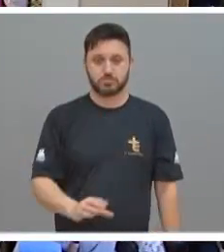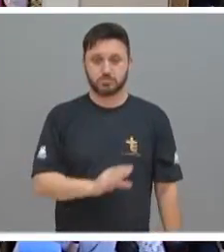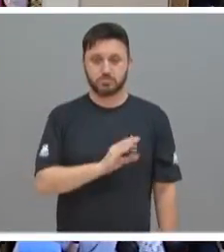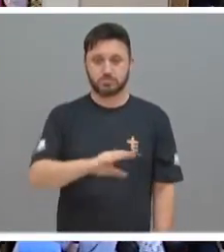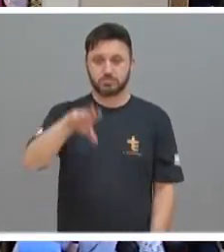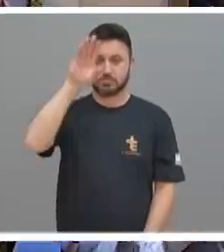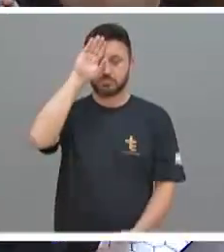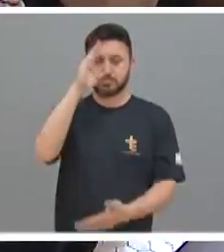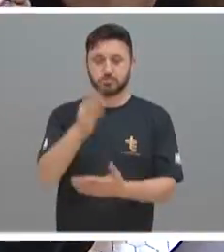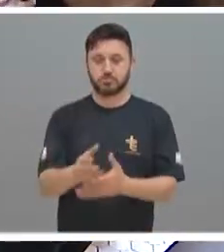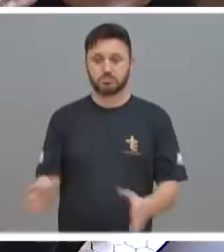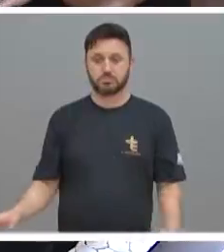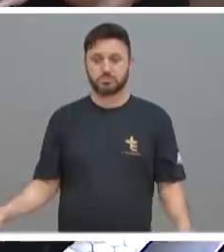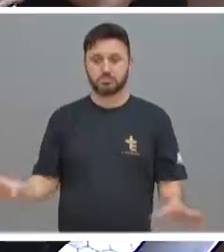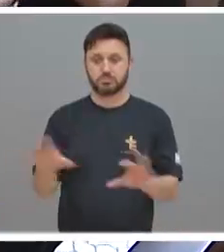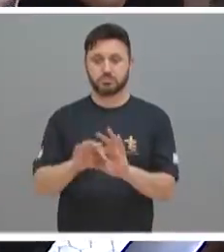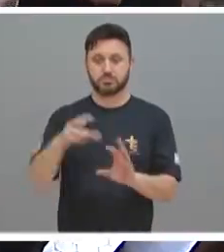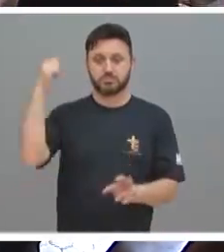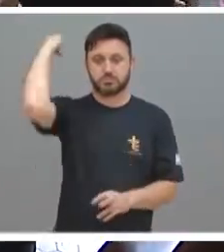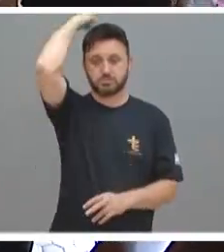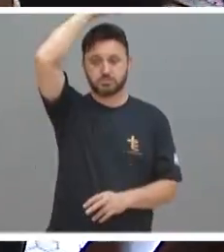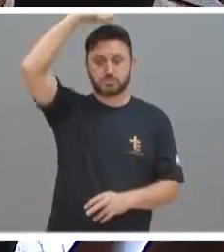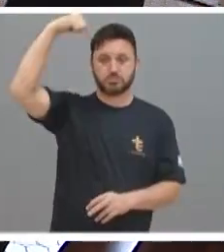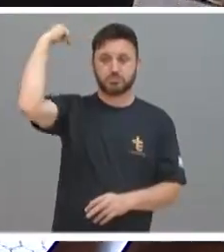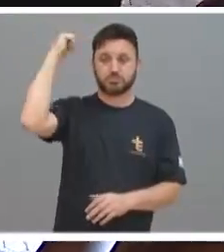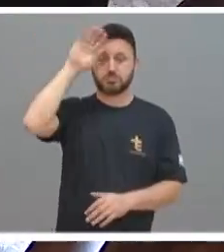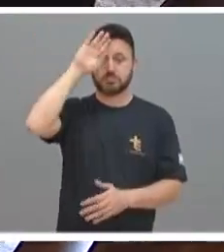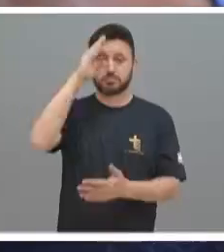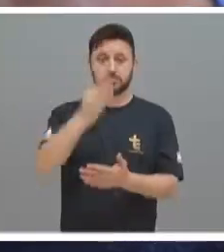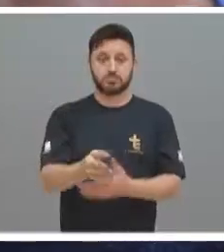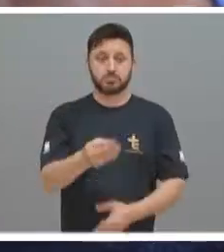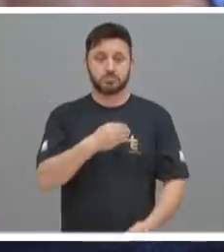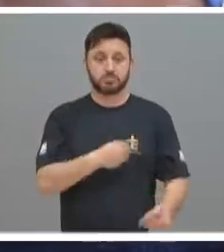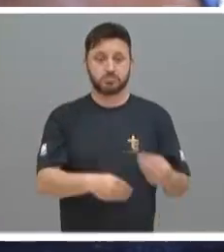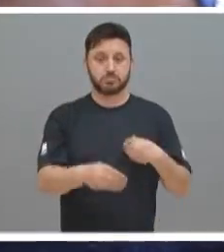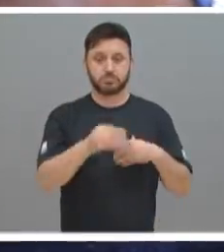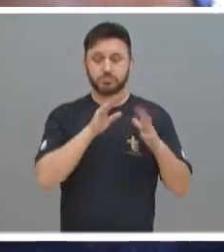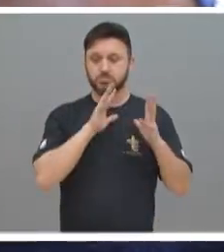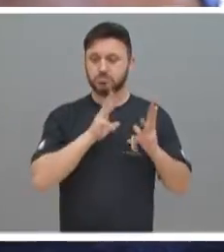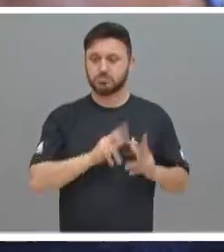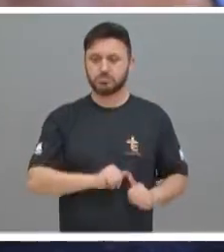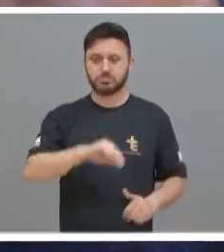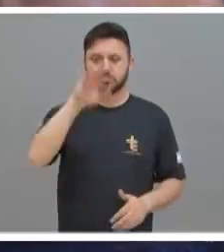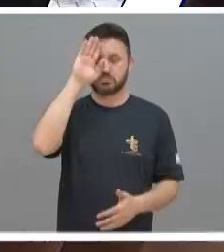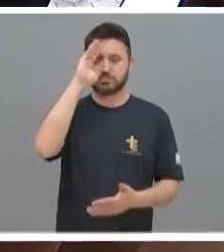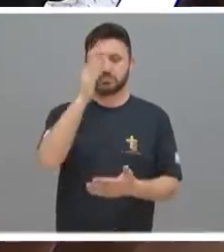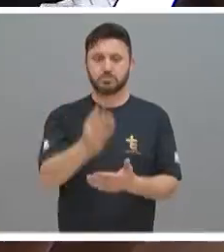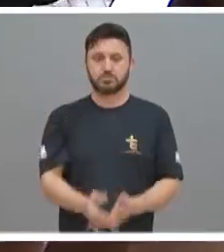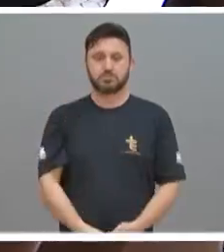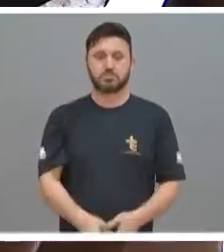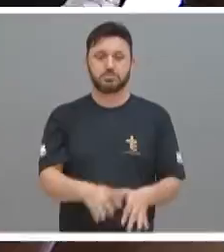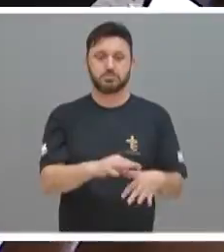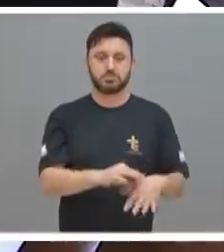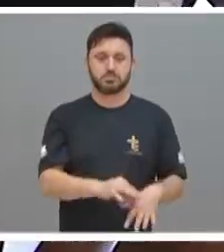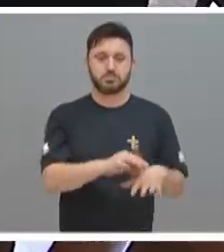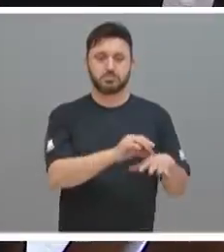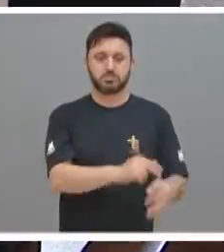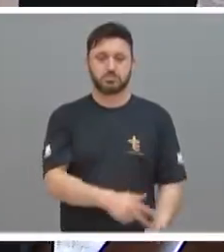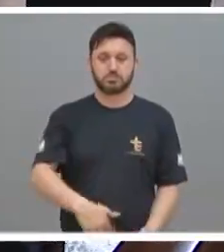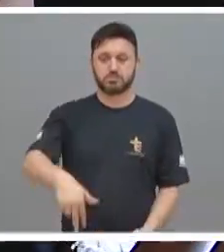Igreja Católica, na comunhão dos santos, na remissão dos pecados,